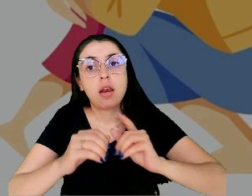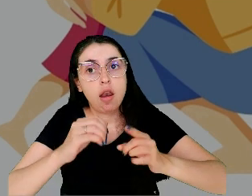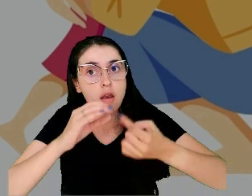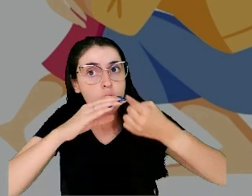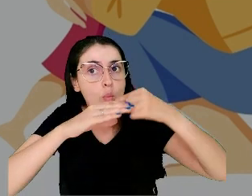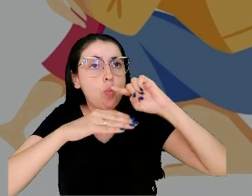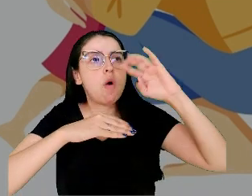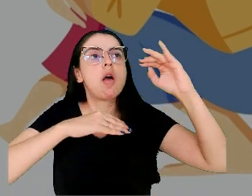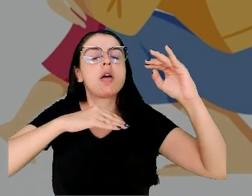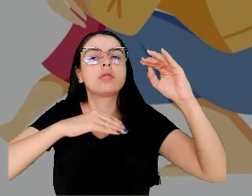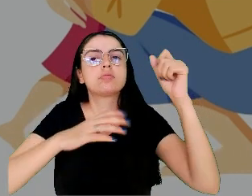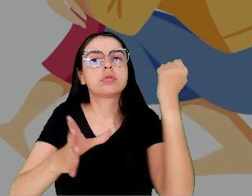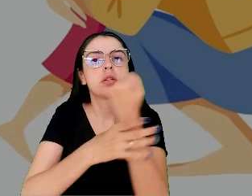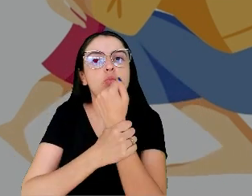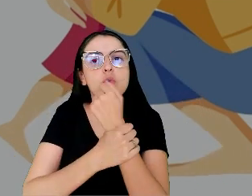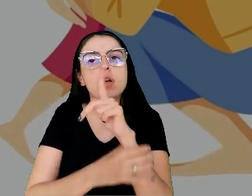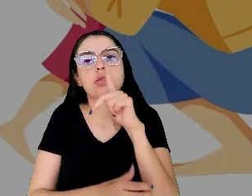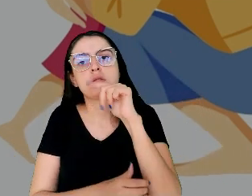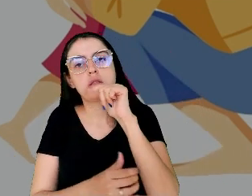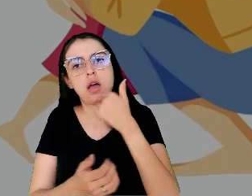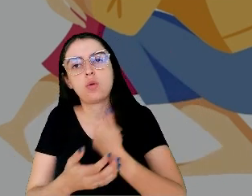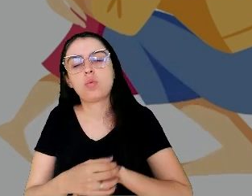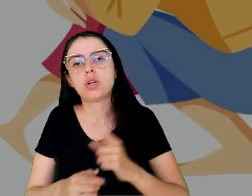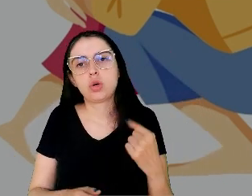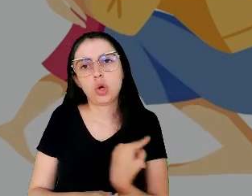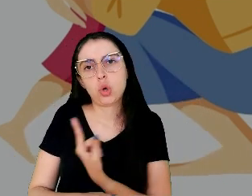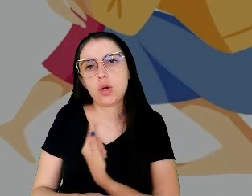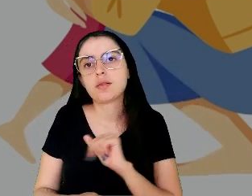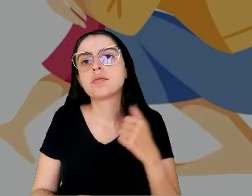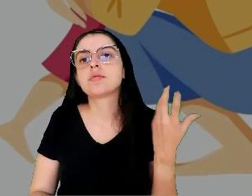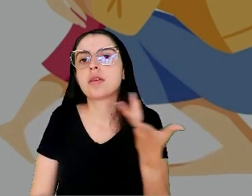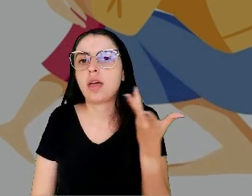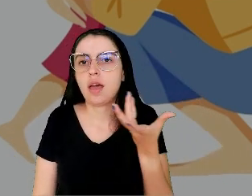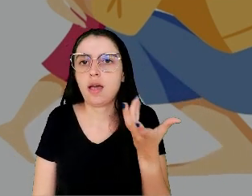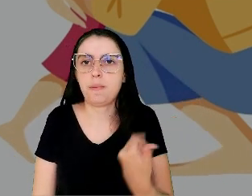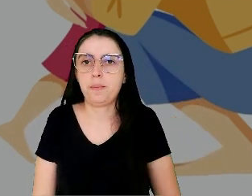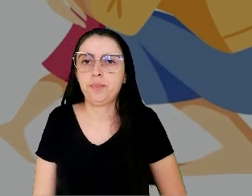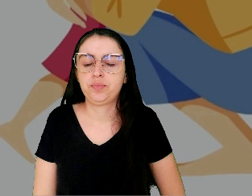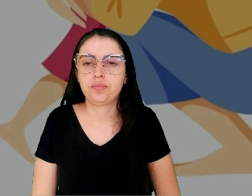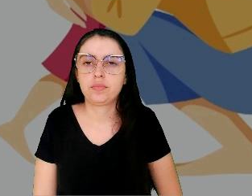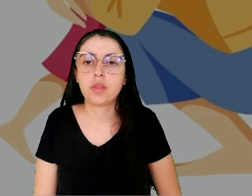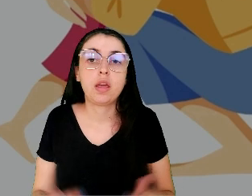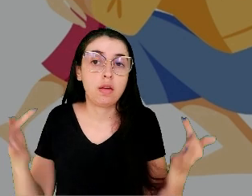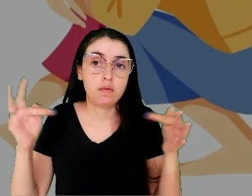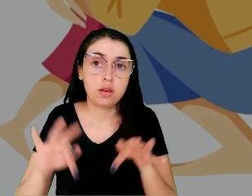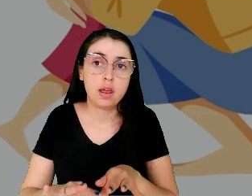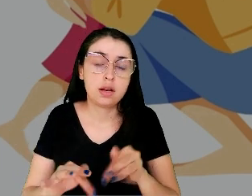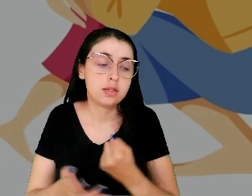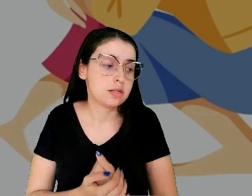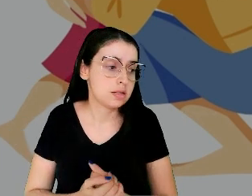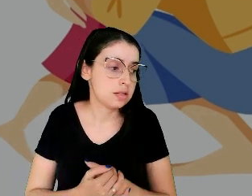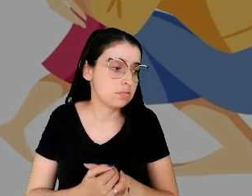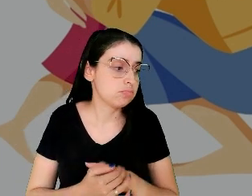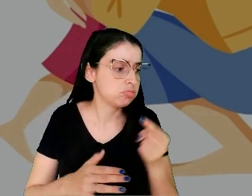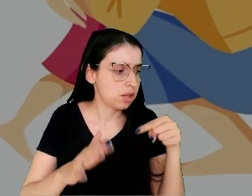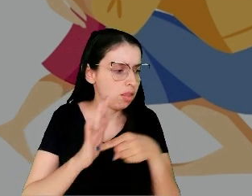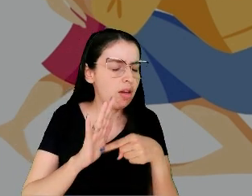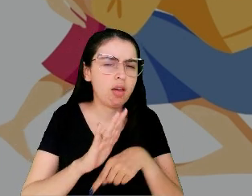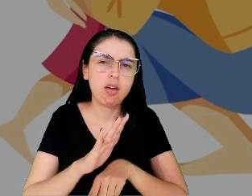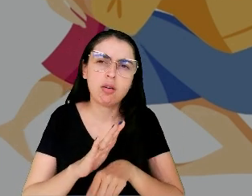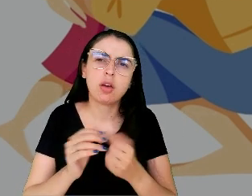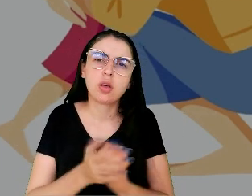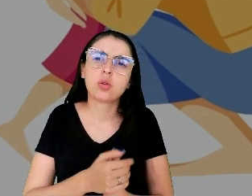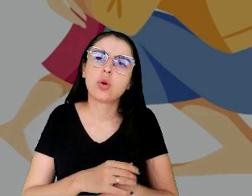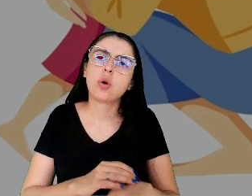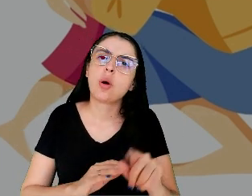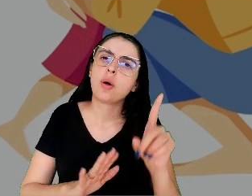da segurança da água que nós queremos. Enfim, nós vamos exercer dentro do plano de segurança da